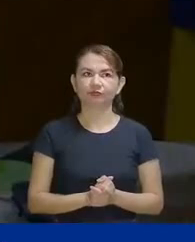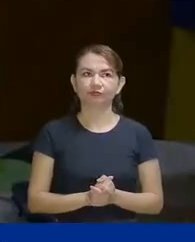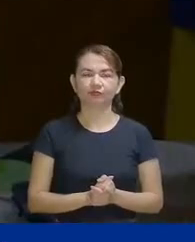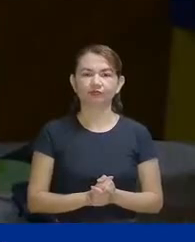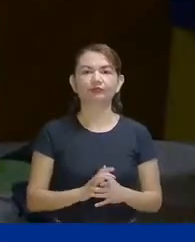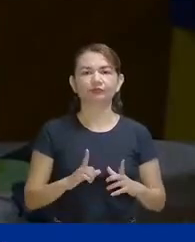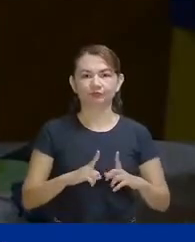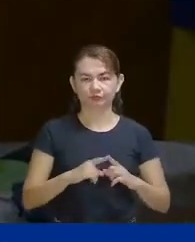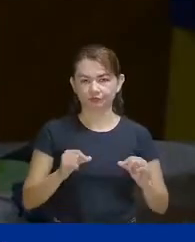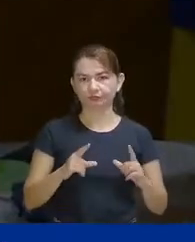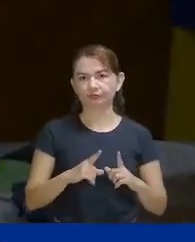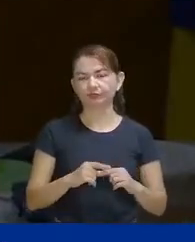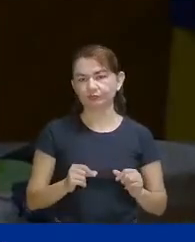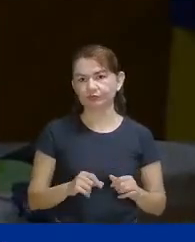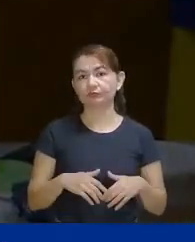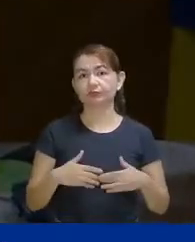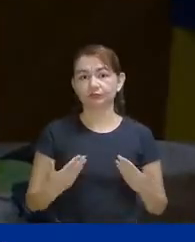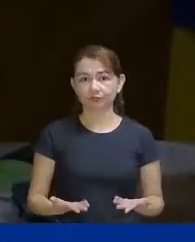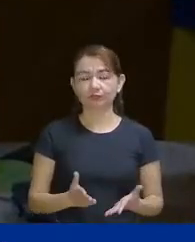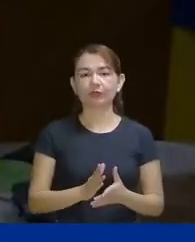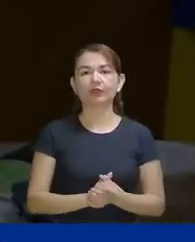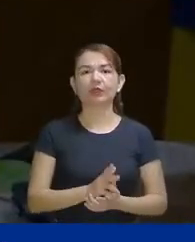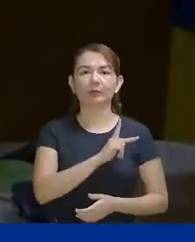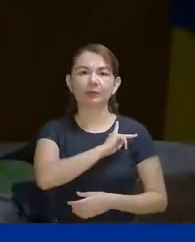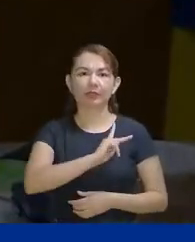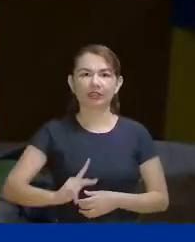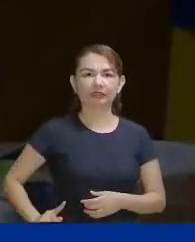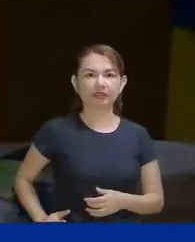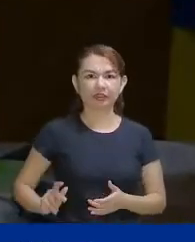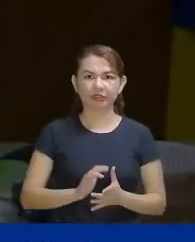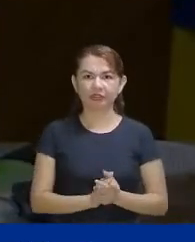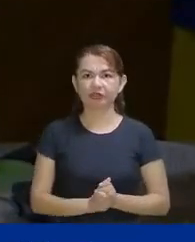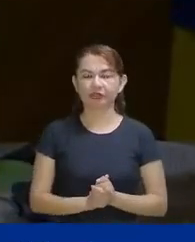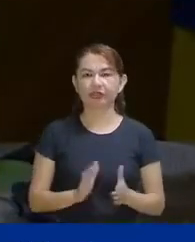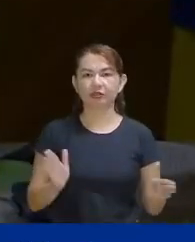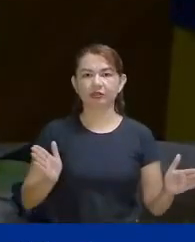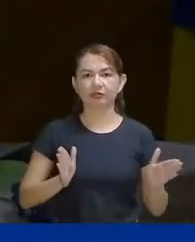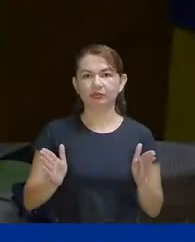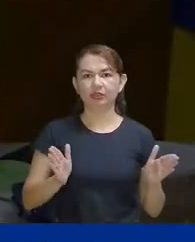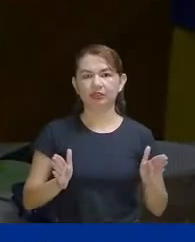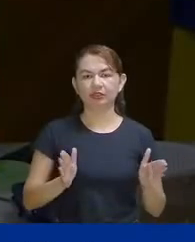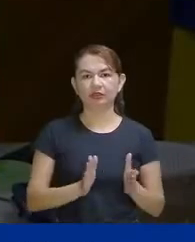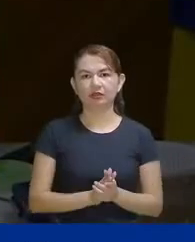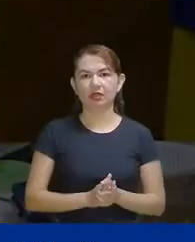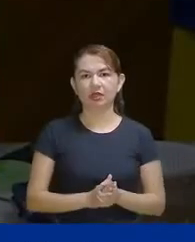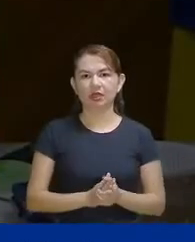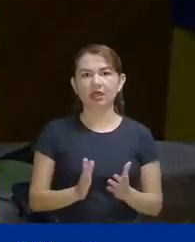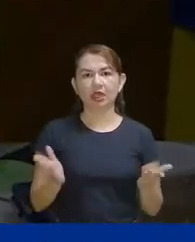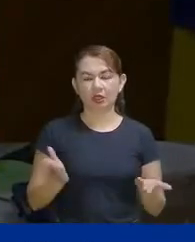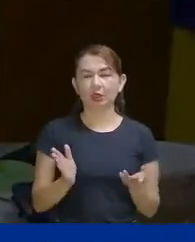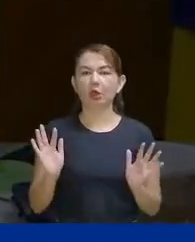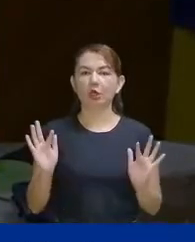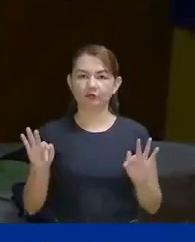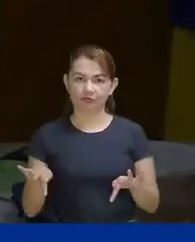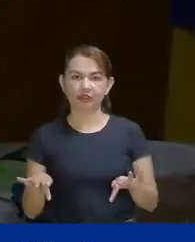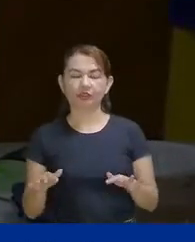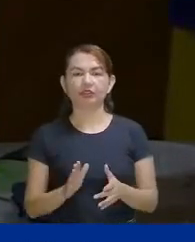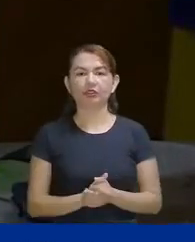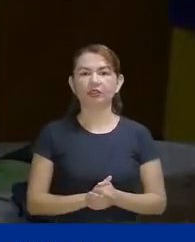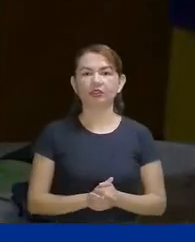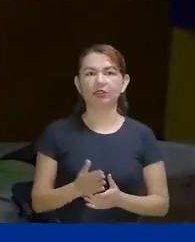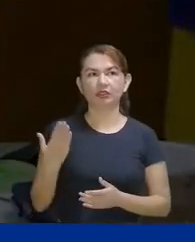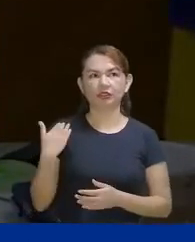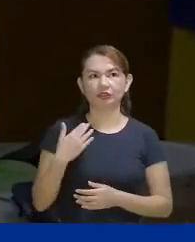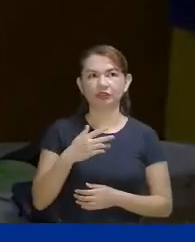do Distrito Federal, mas ele foi presidente ao longo do período, né, saiu agora recente, foi presidente